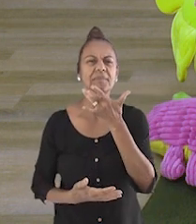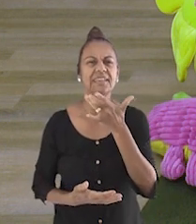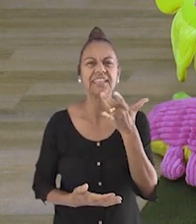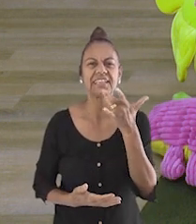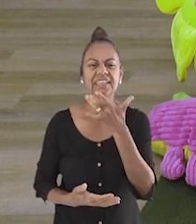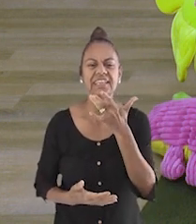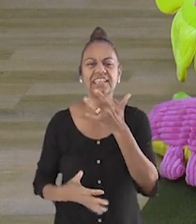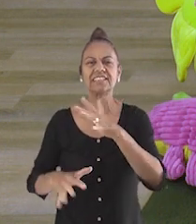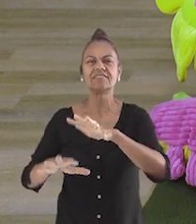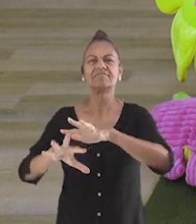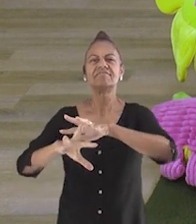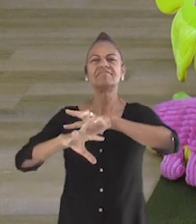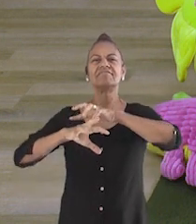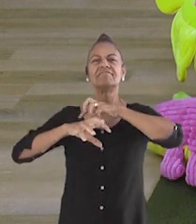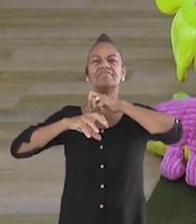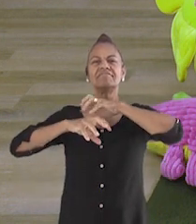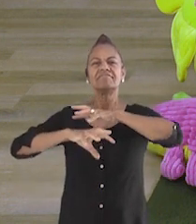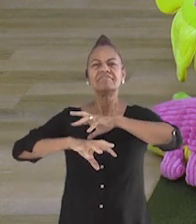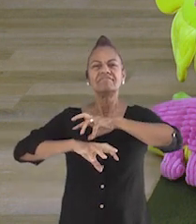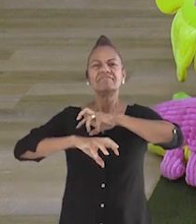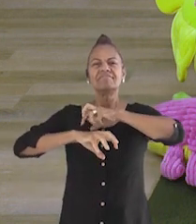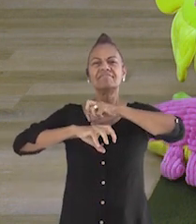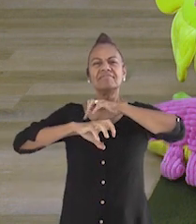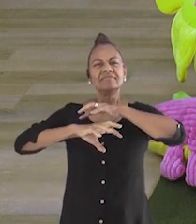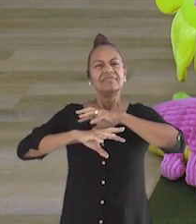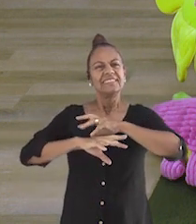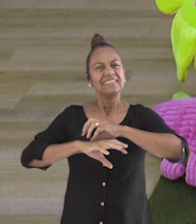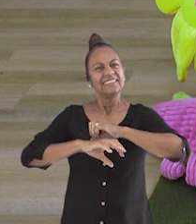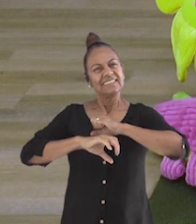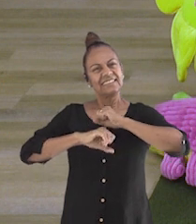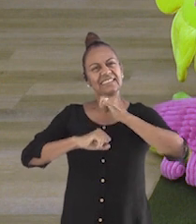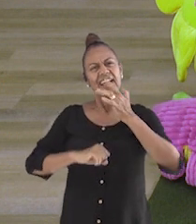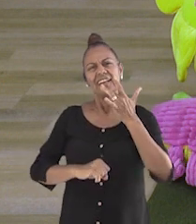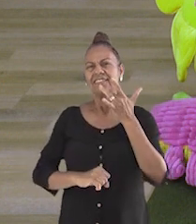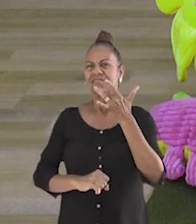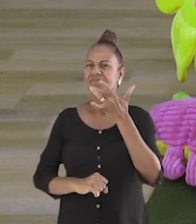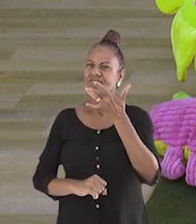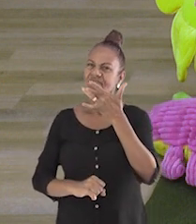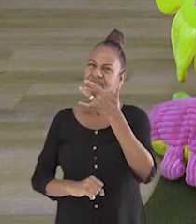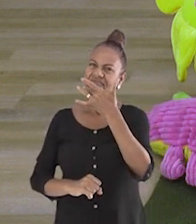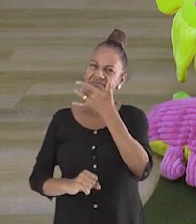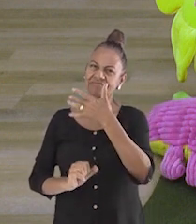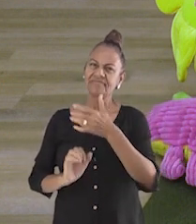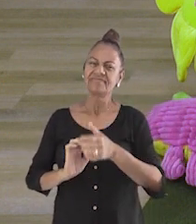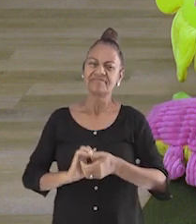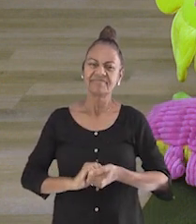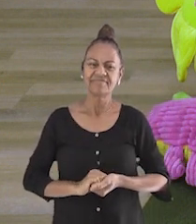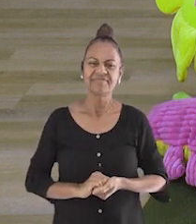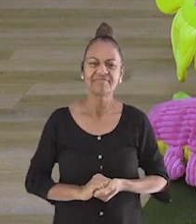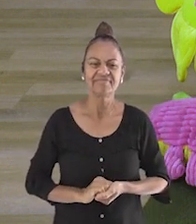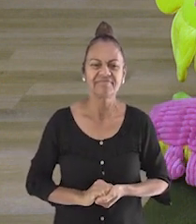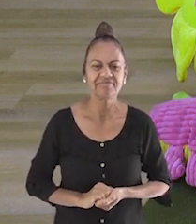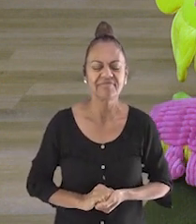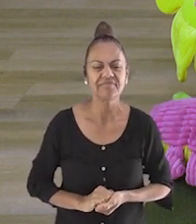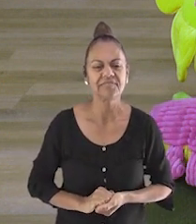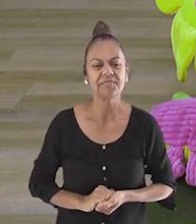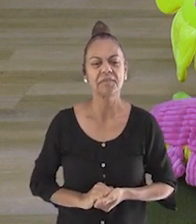natureza se misturava com o ar. Era uma delícia respirar por